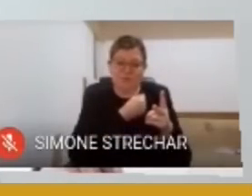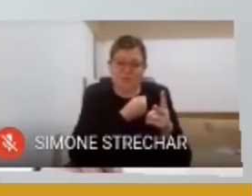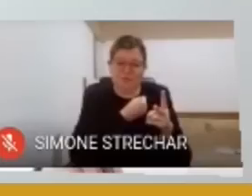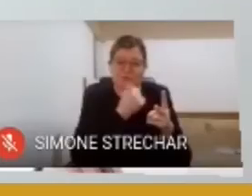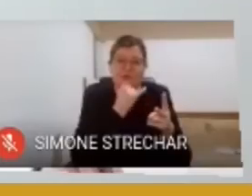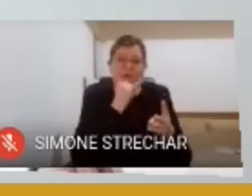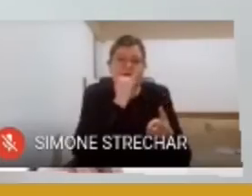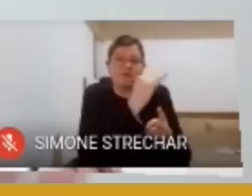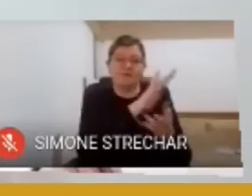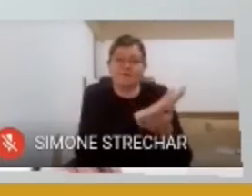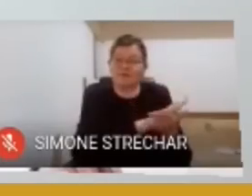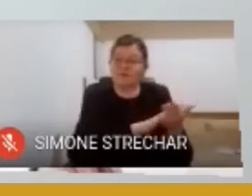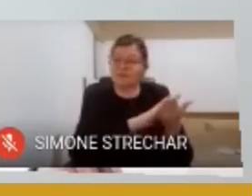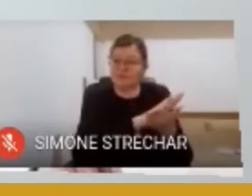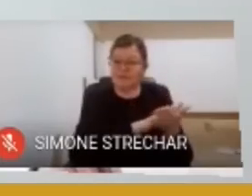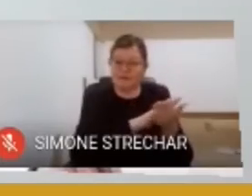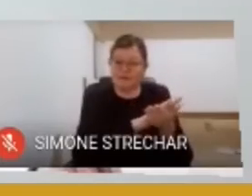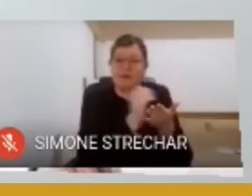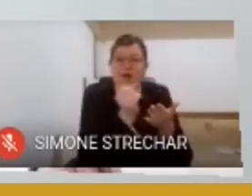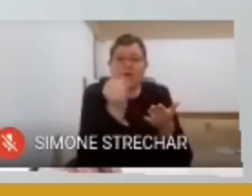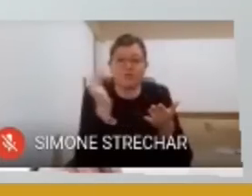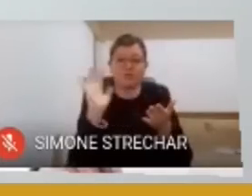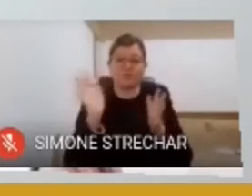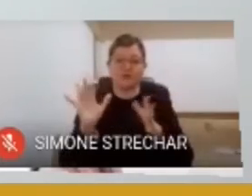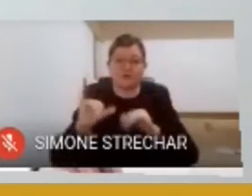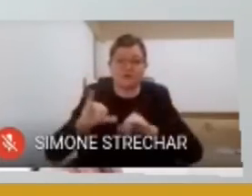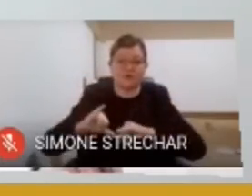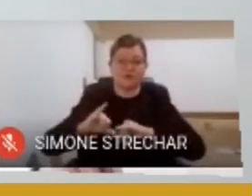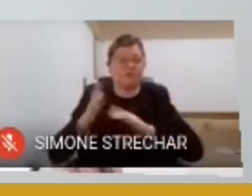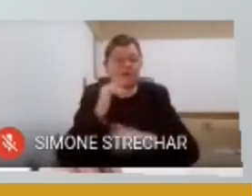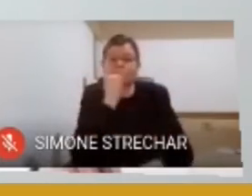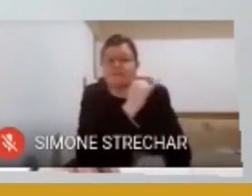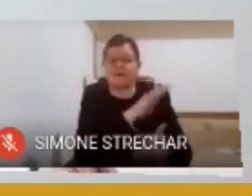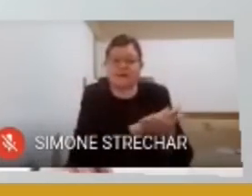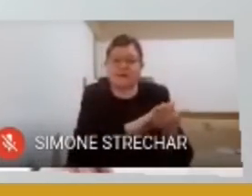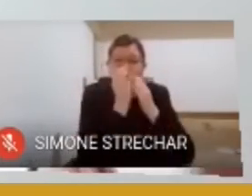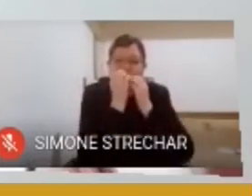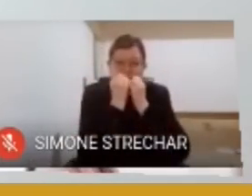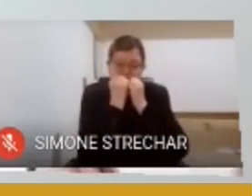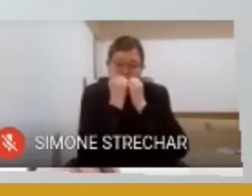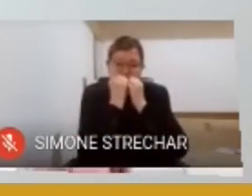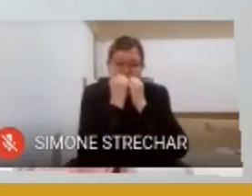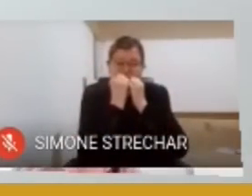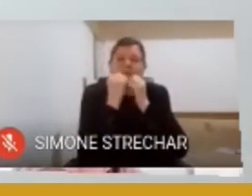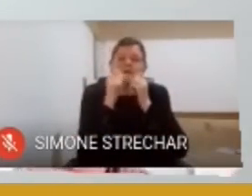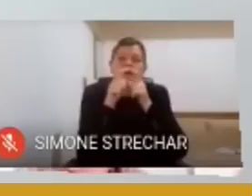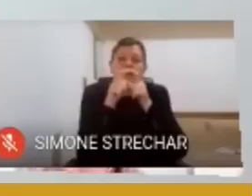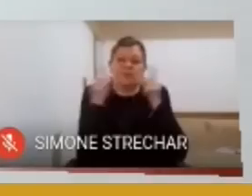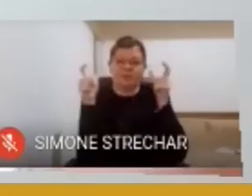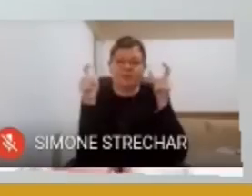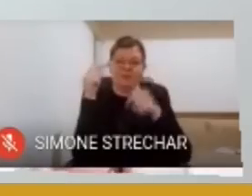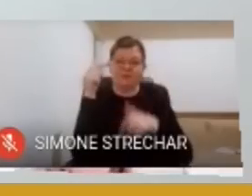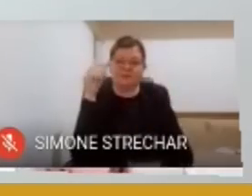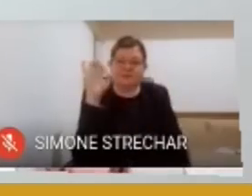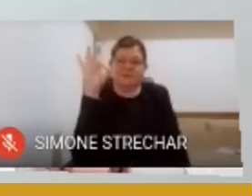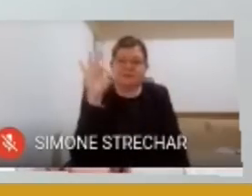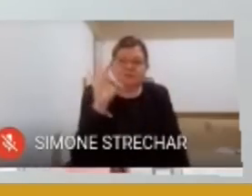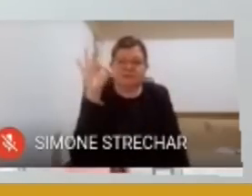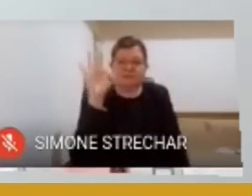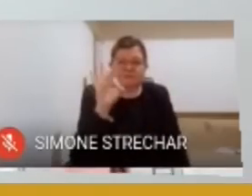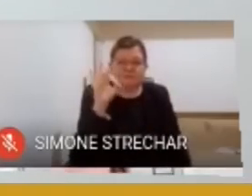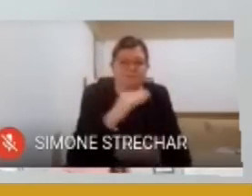crescer em torno de 70% a mais. Ou seja, as pesquisas dizem que apenas 30% das